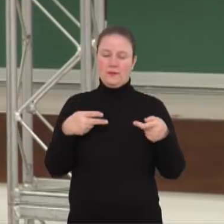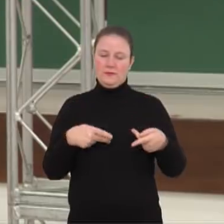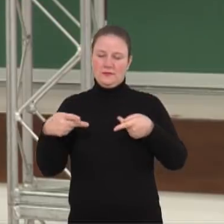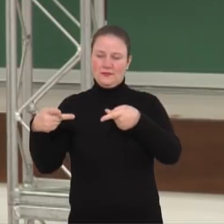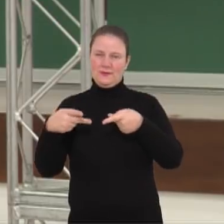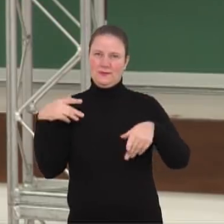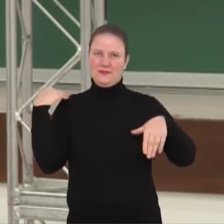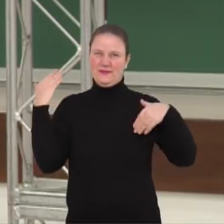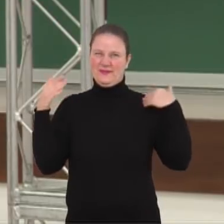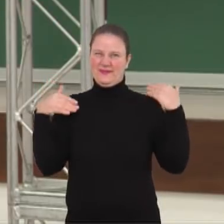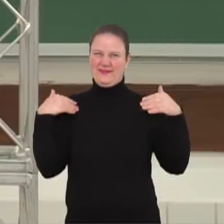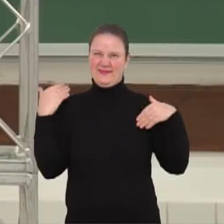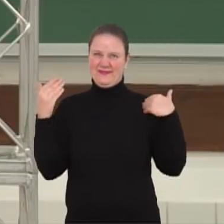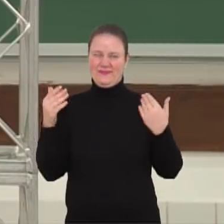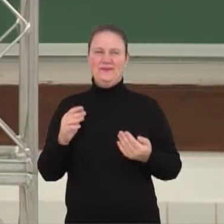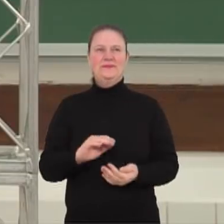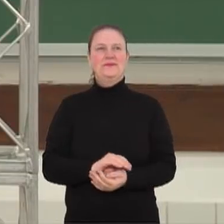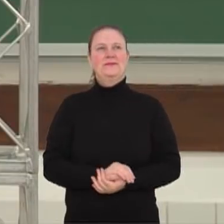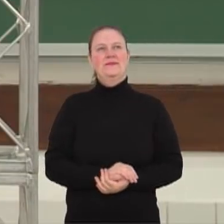Tá pronto? Let's go!